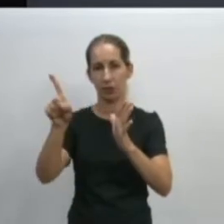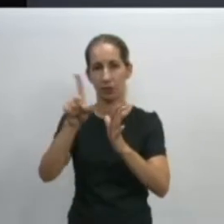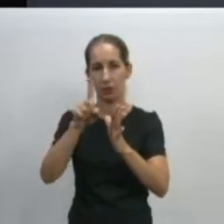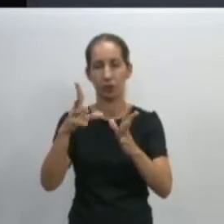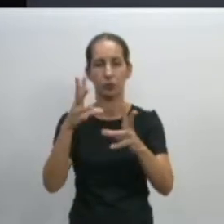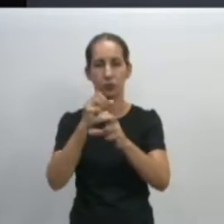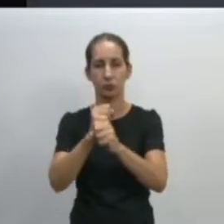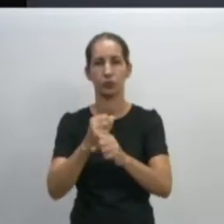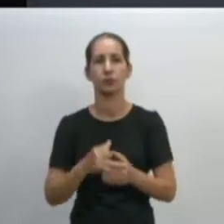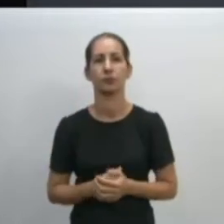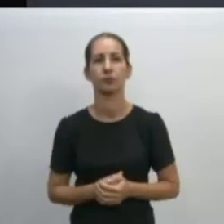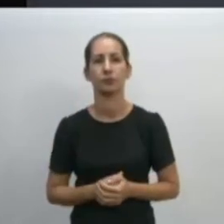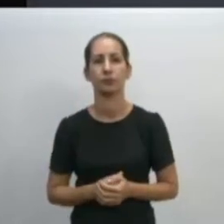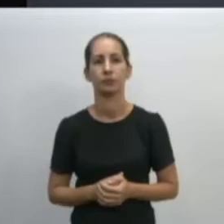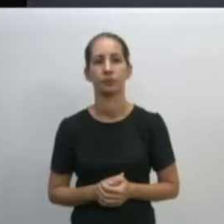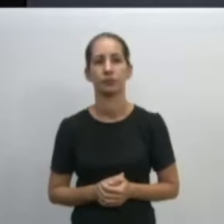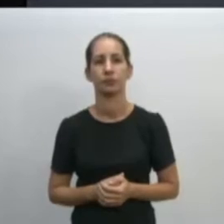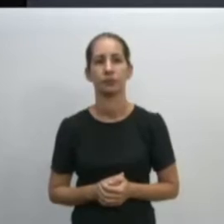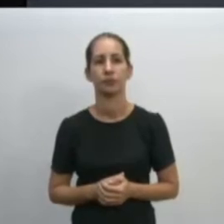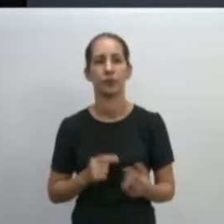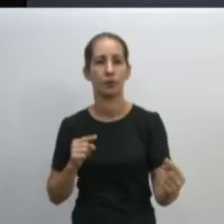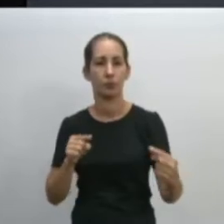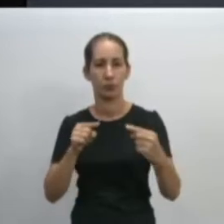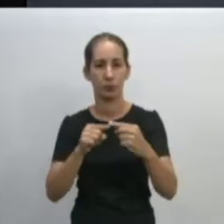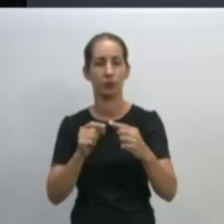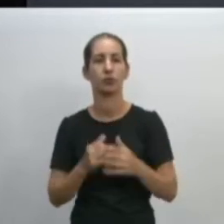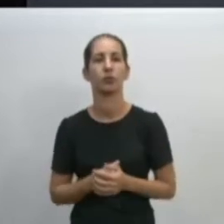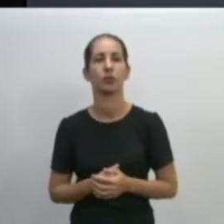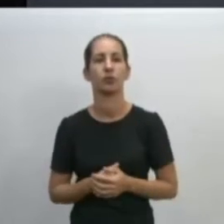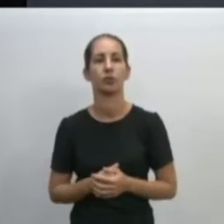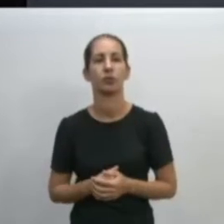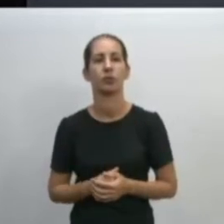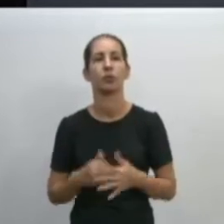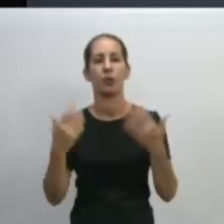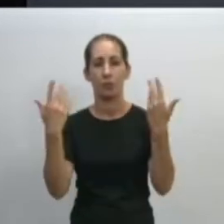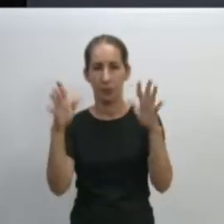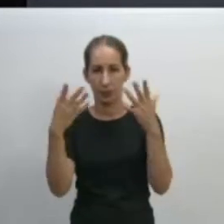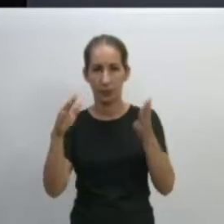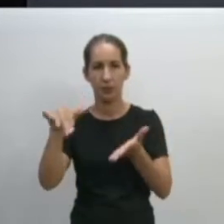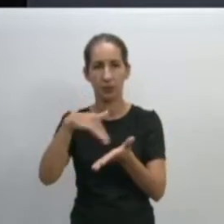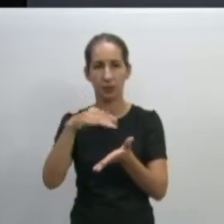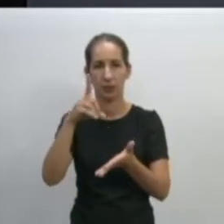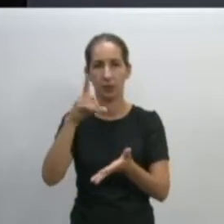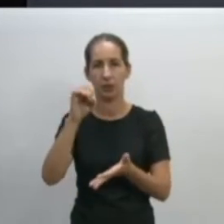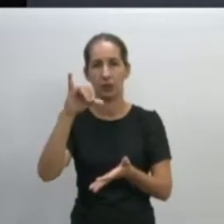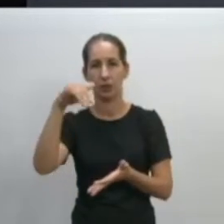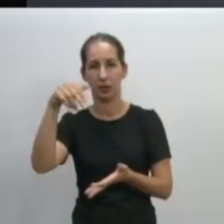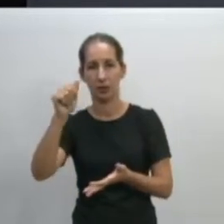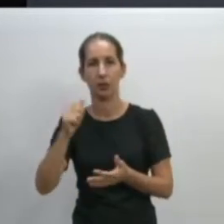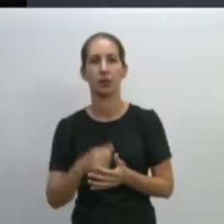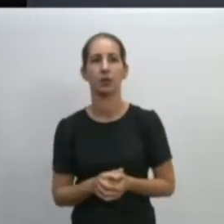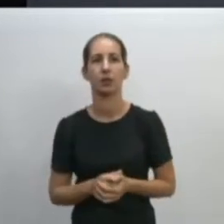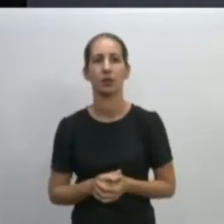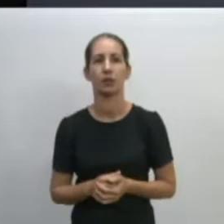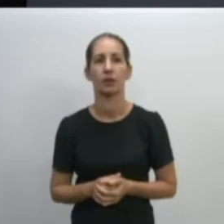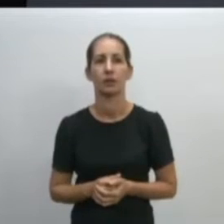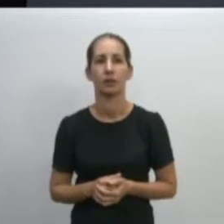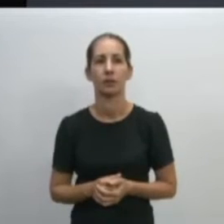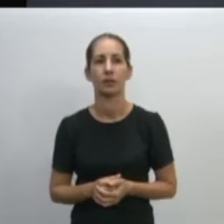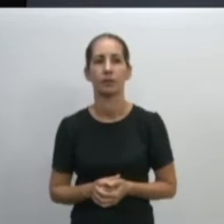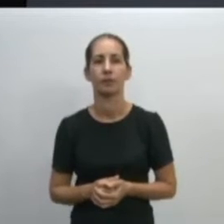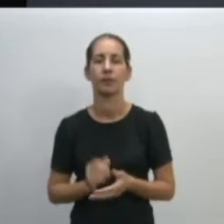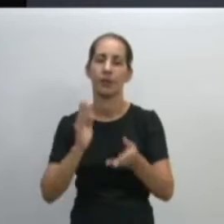totalidade. Tive contato no feriado, e aqui parabenizar a secretária da Aliana Bandeira, que é uma pessoa